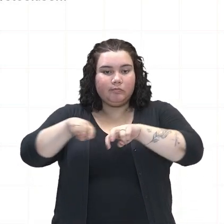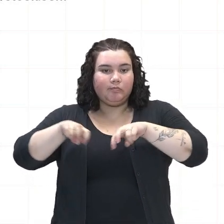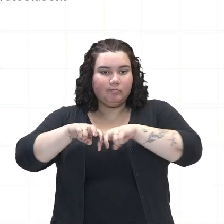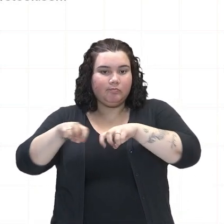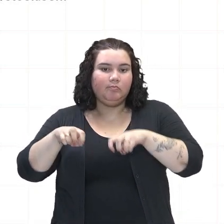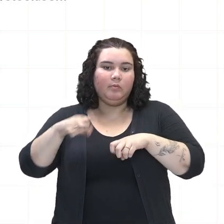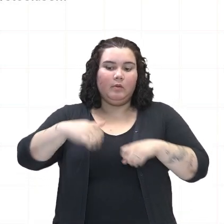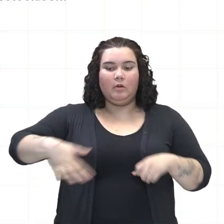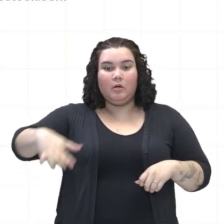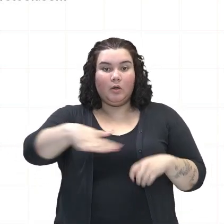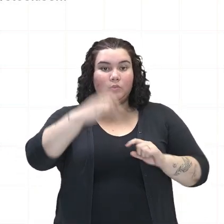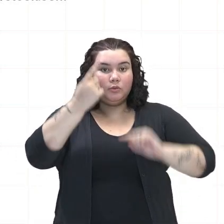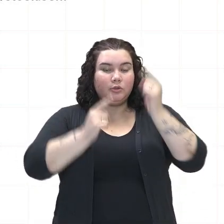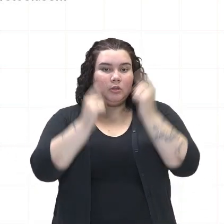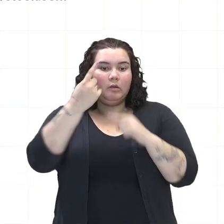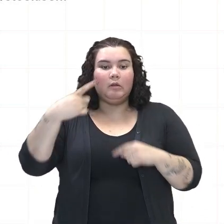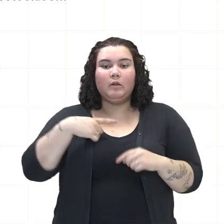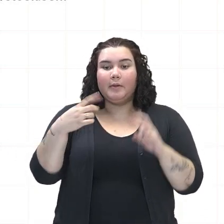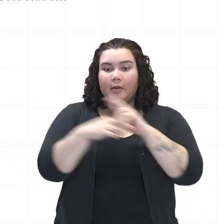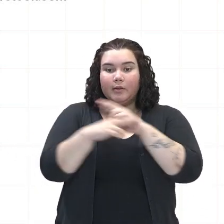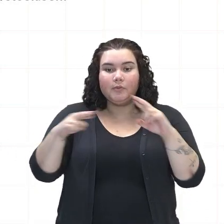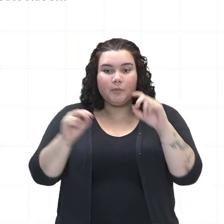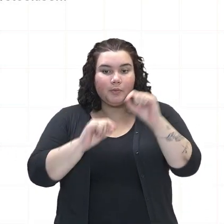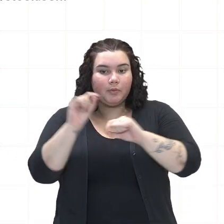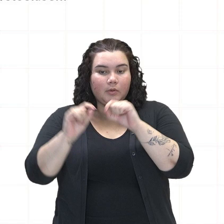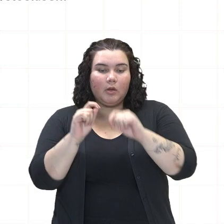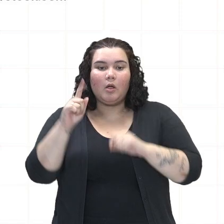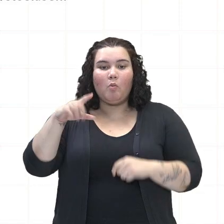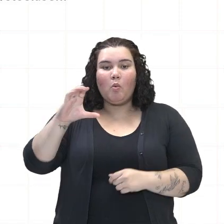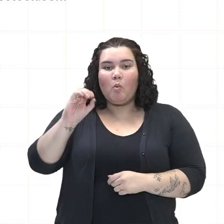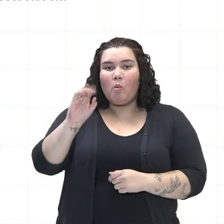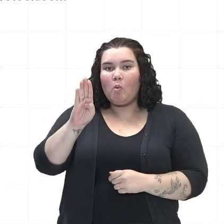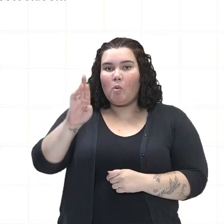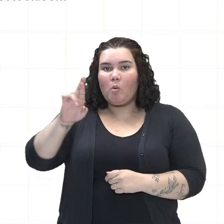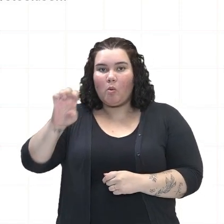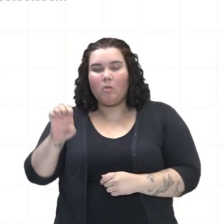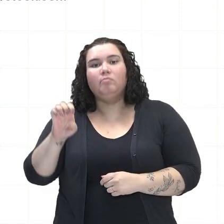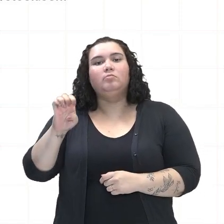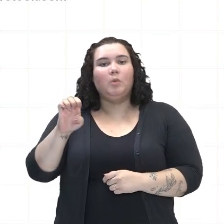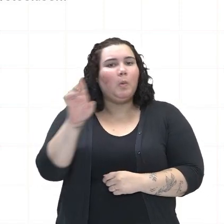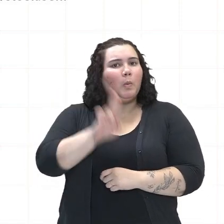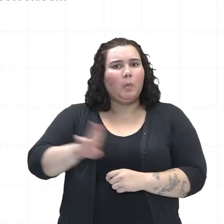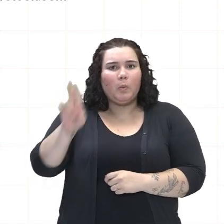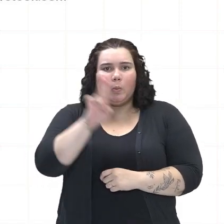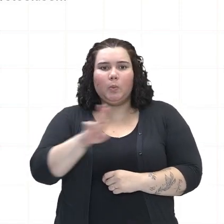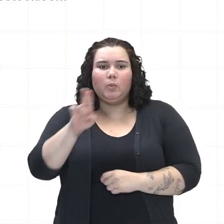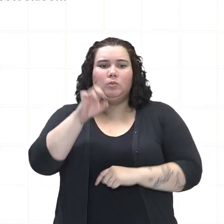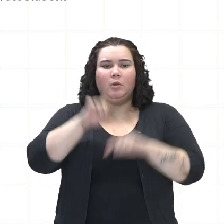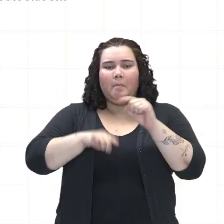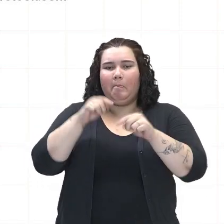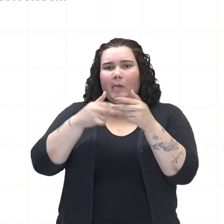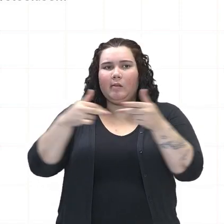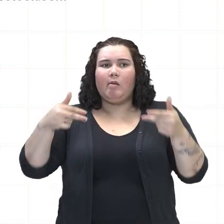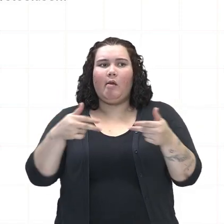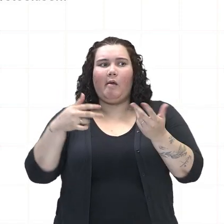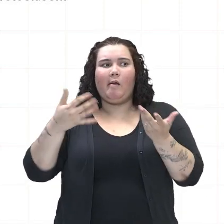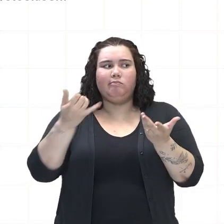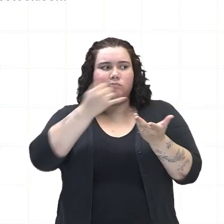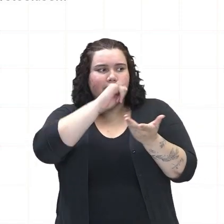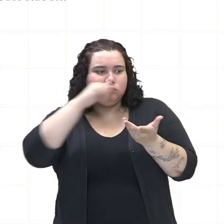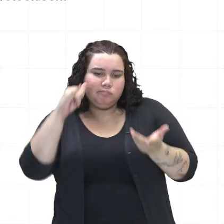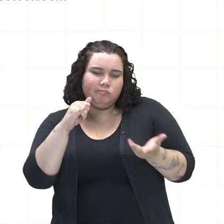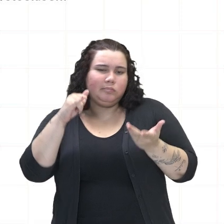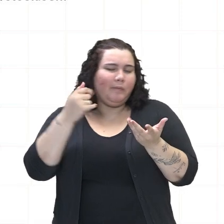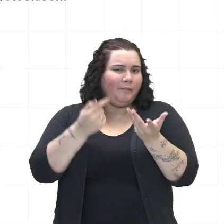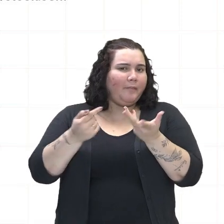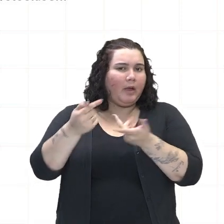no território do Chile com relação ao cobre. O cobre é muito usado em equipamentos eletroeletrônicos, em